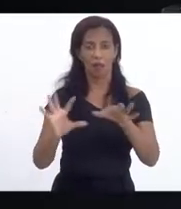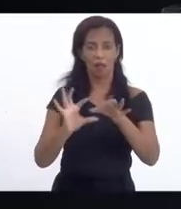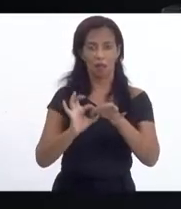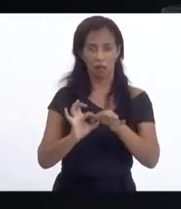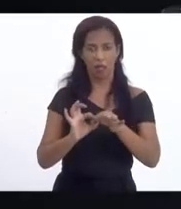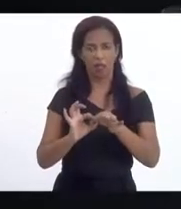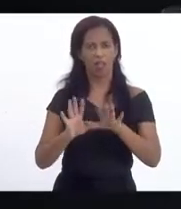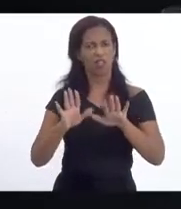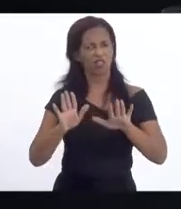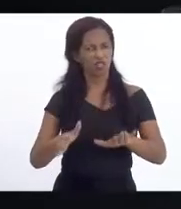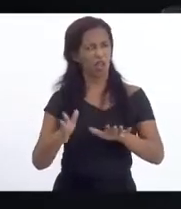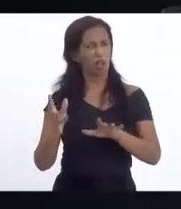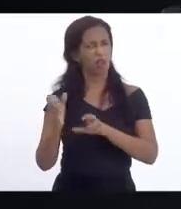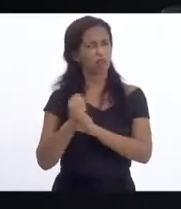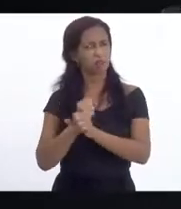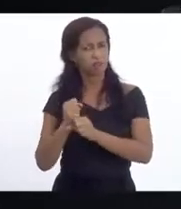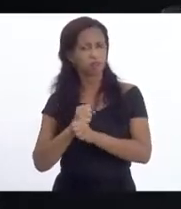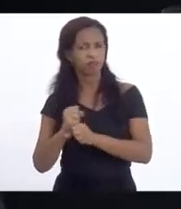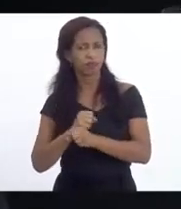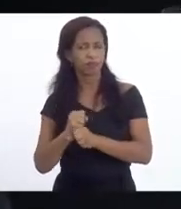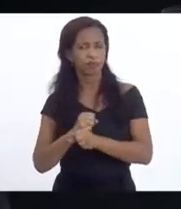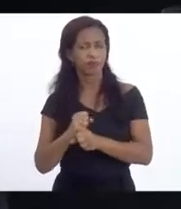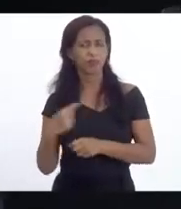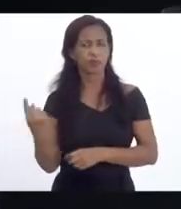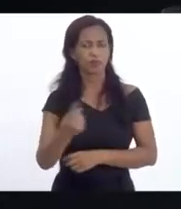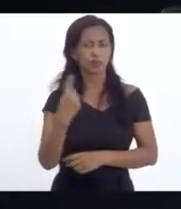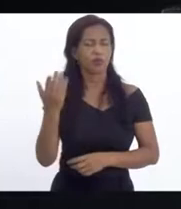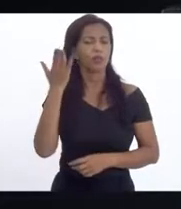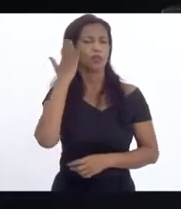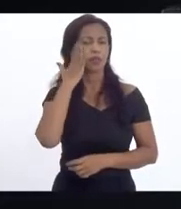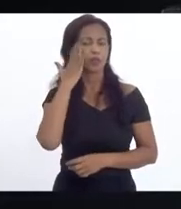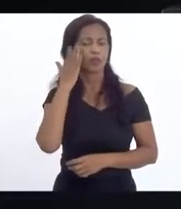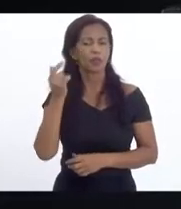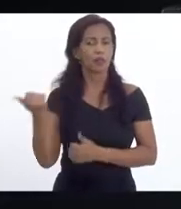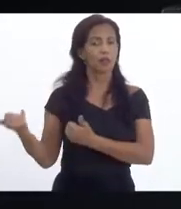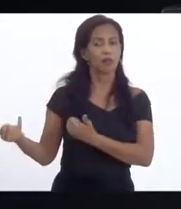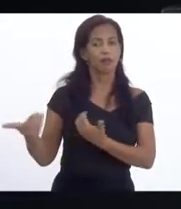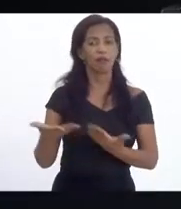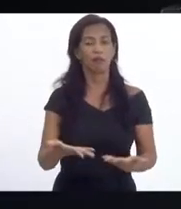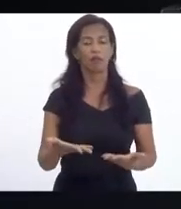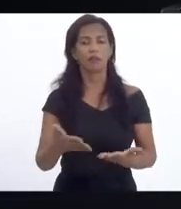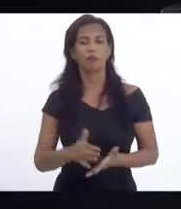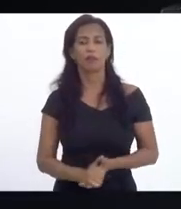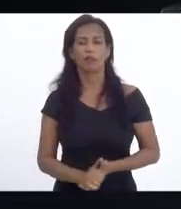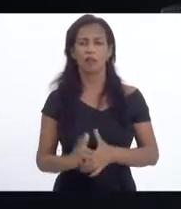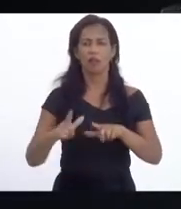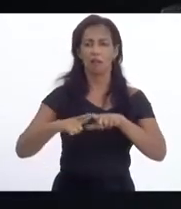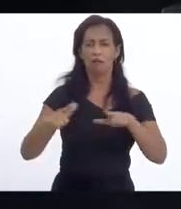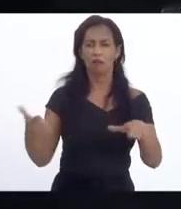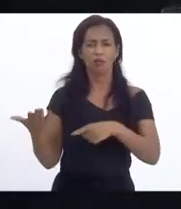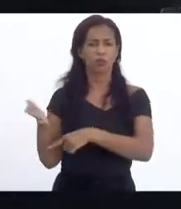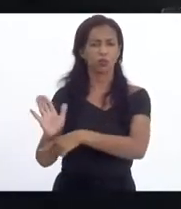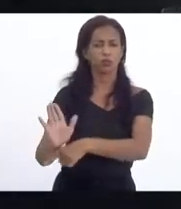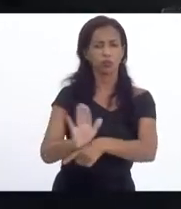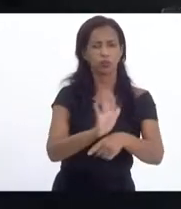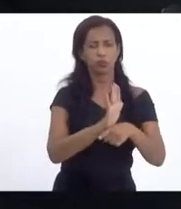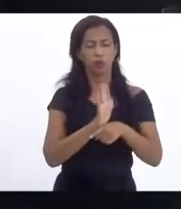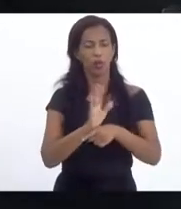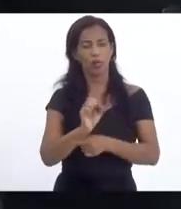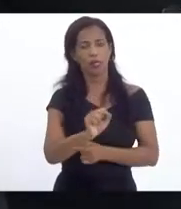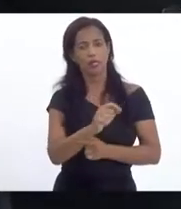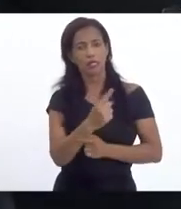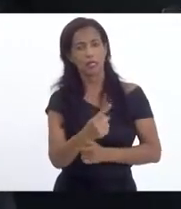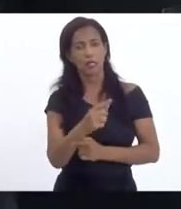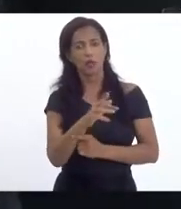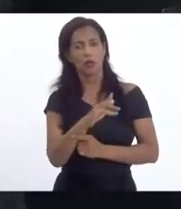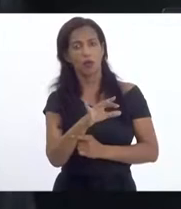pleito já de muito tempo, e nós sabemos que ela vai trazer grande benefício ligando São Francisco